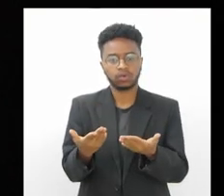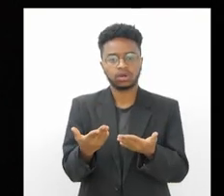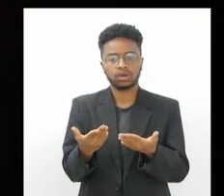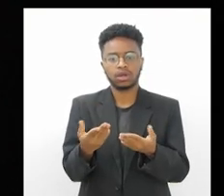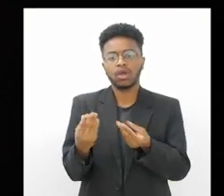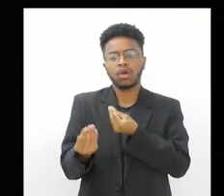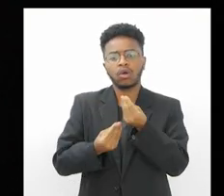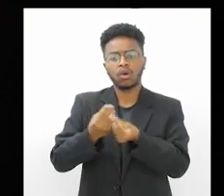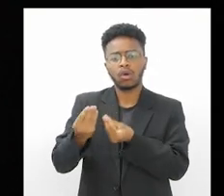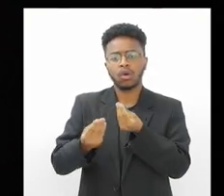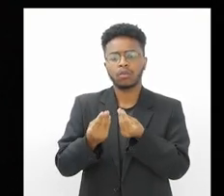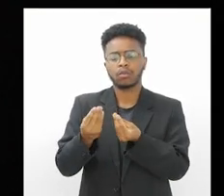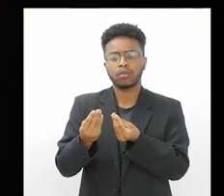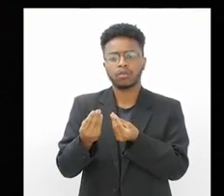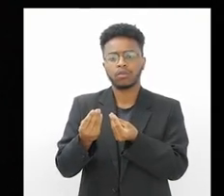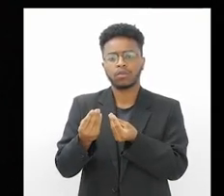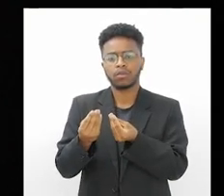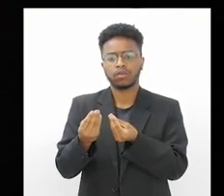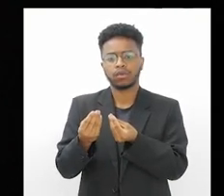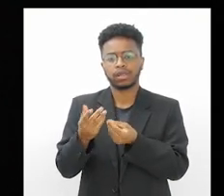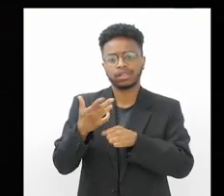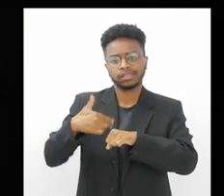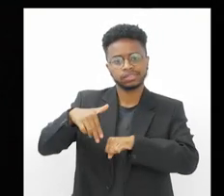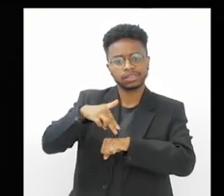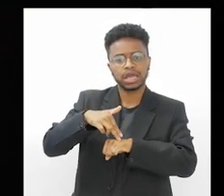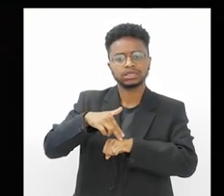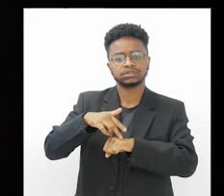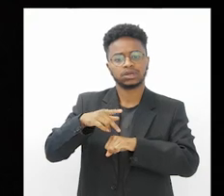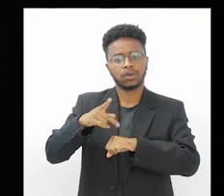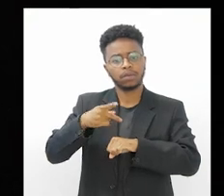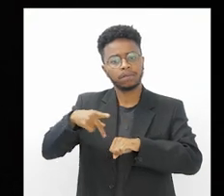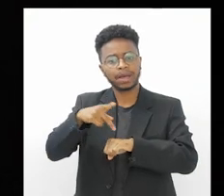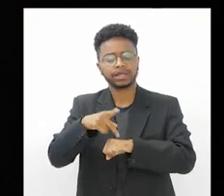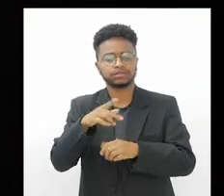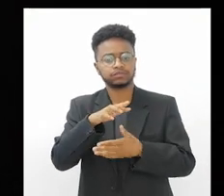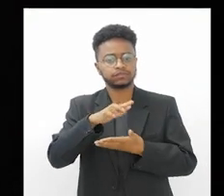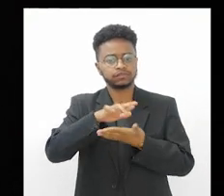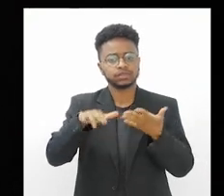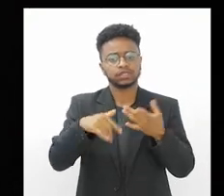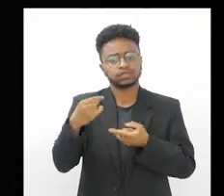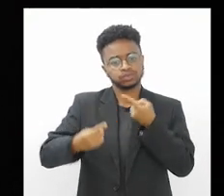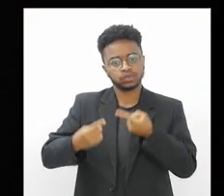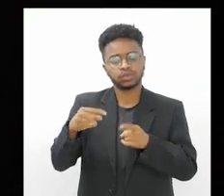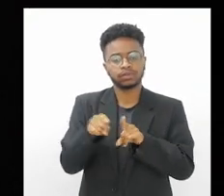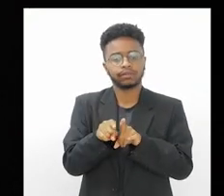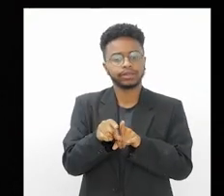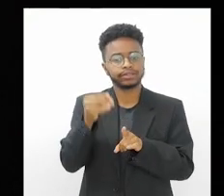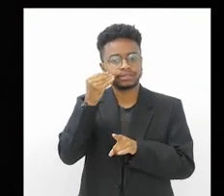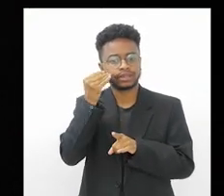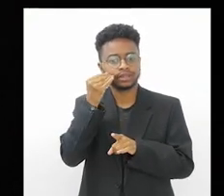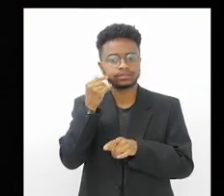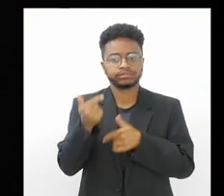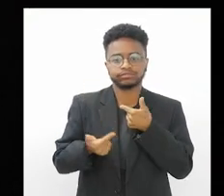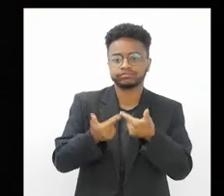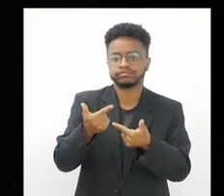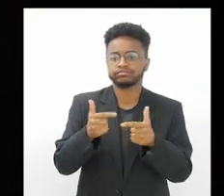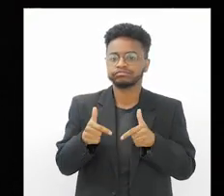é em relação a essa relação, como que as nações, né, discutem e tentam trabalhar